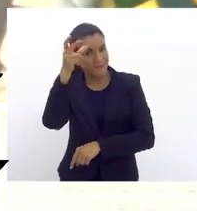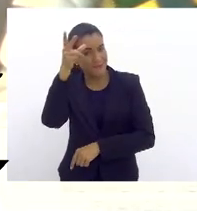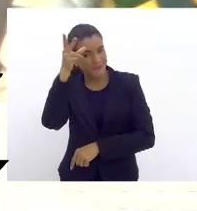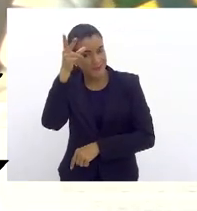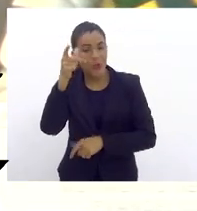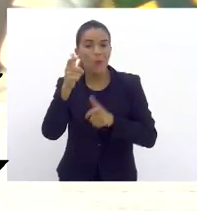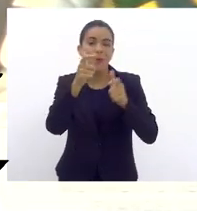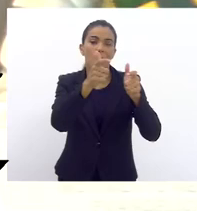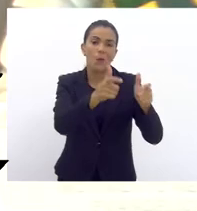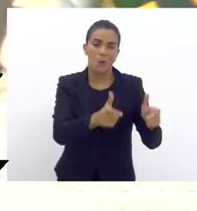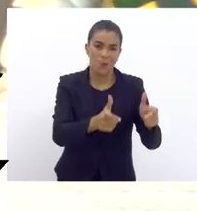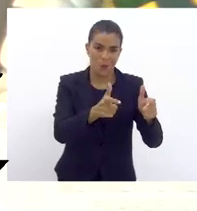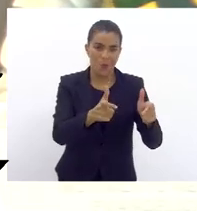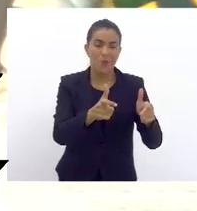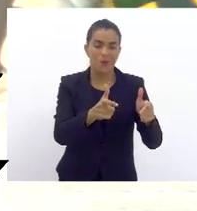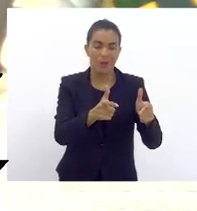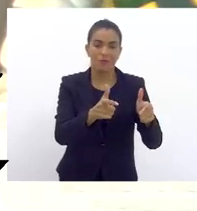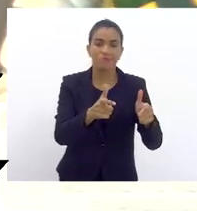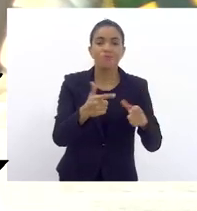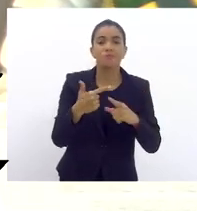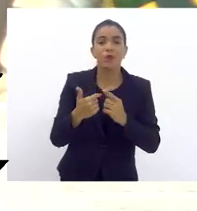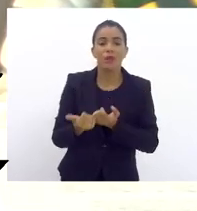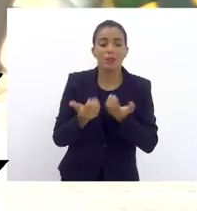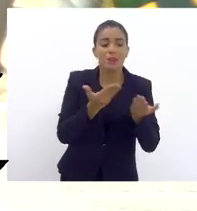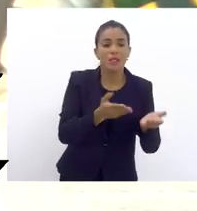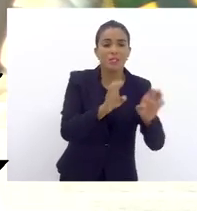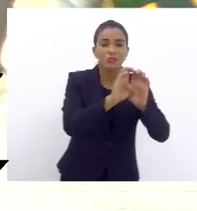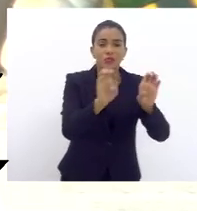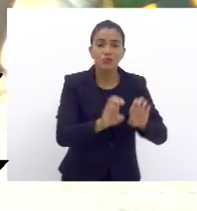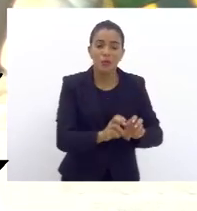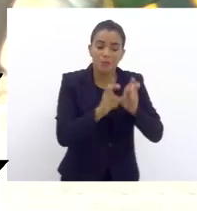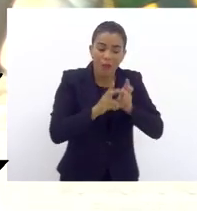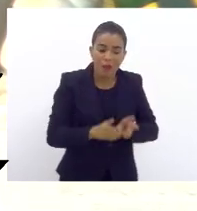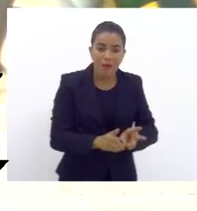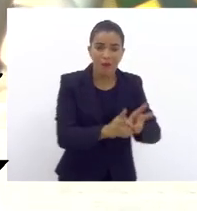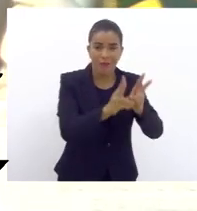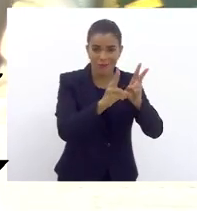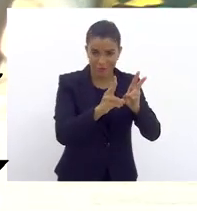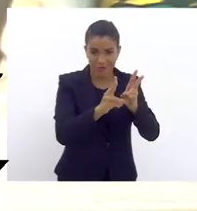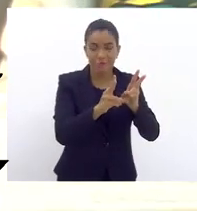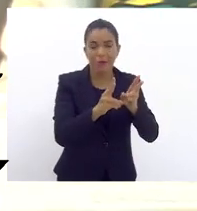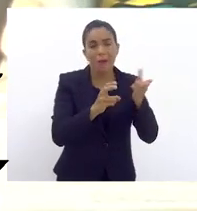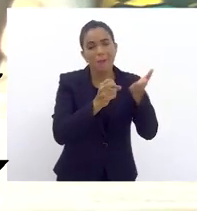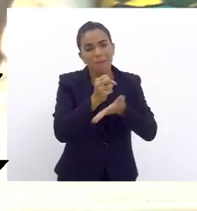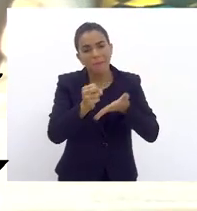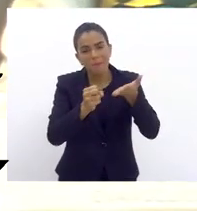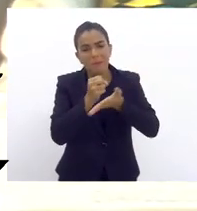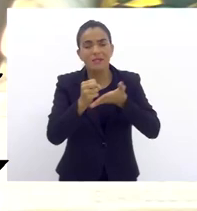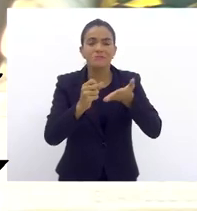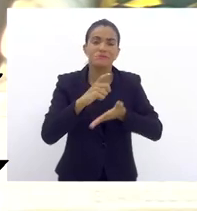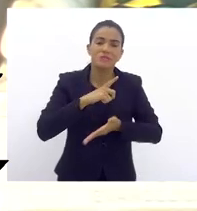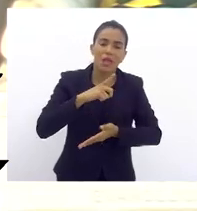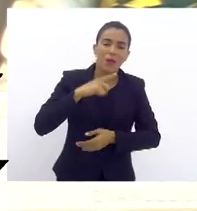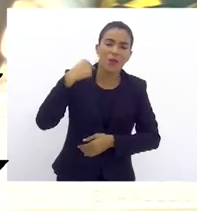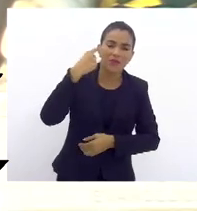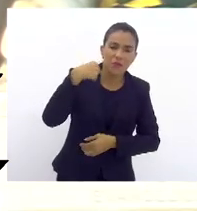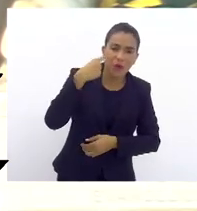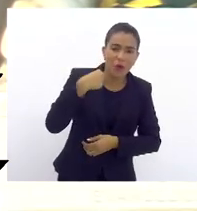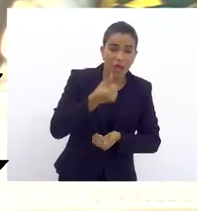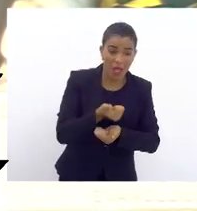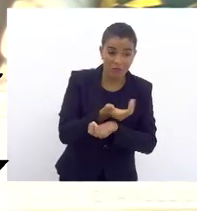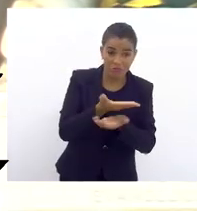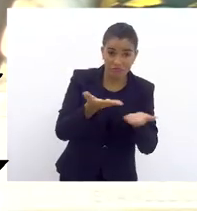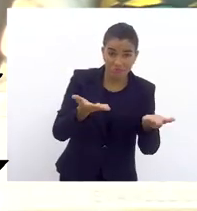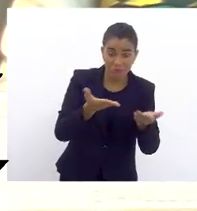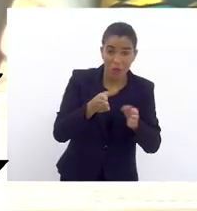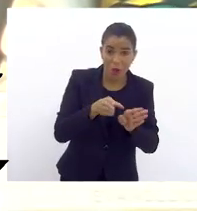com a localidade que muito da estrutura para permanência desse núcleo lá que basicamente tem um advogado à disposição